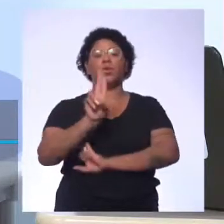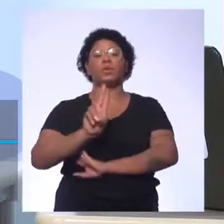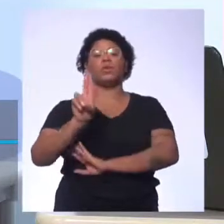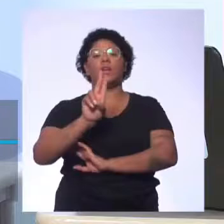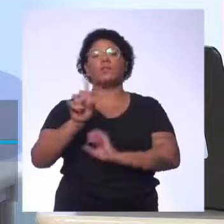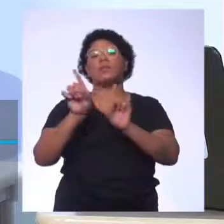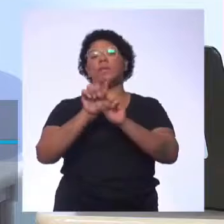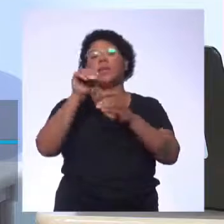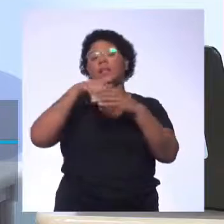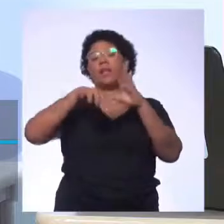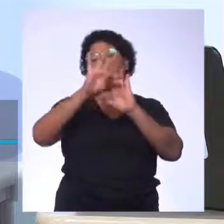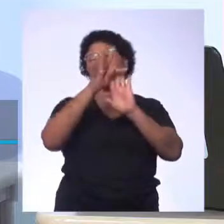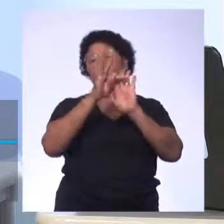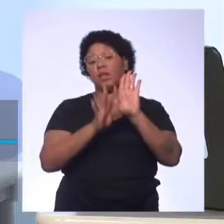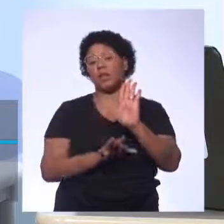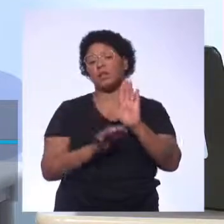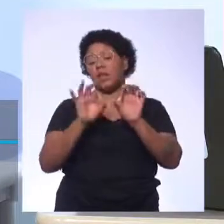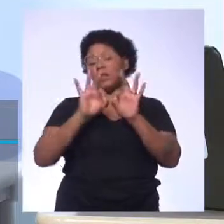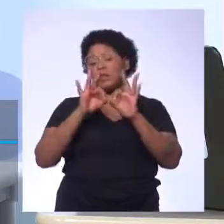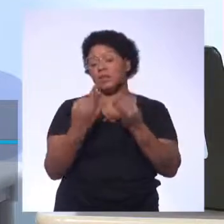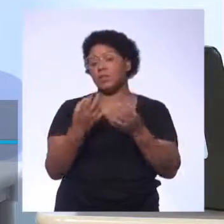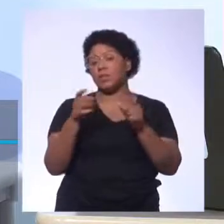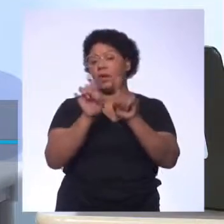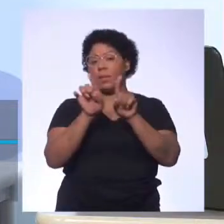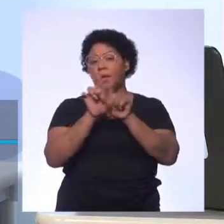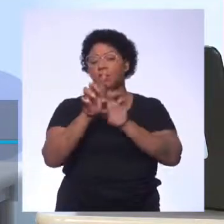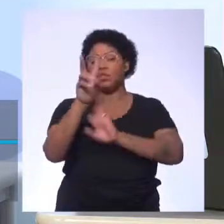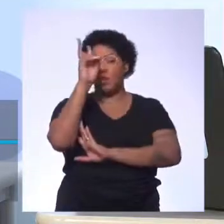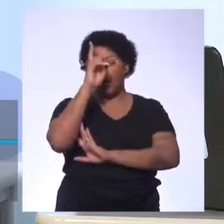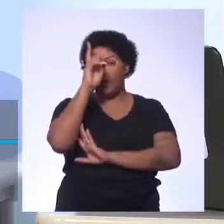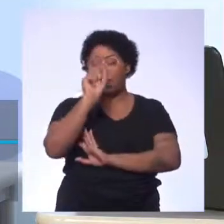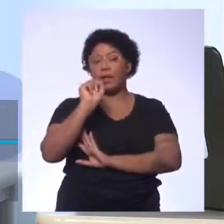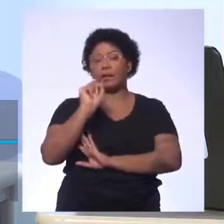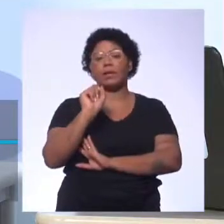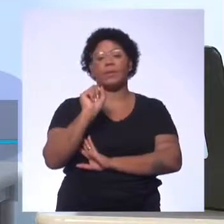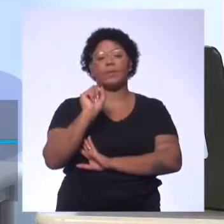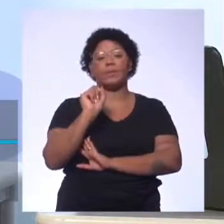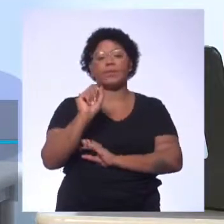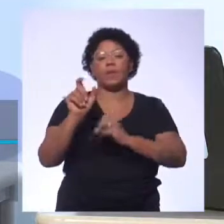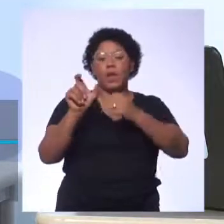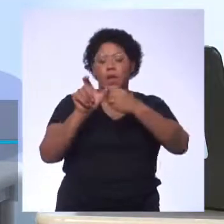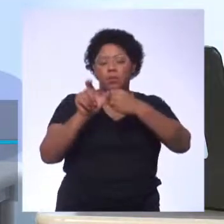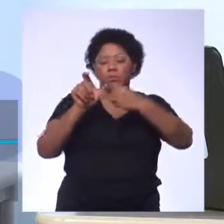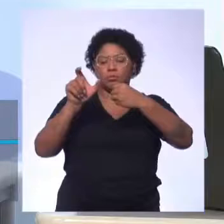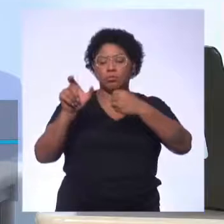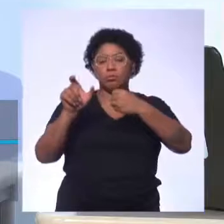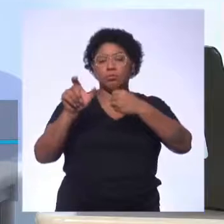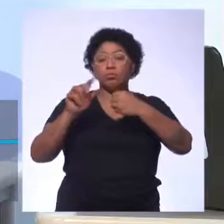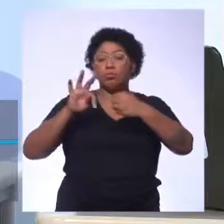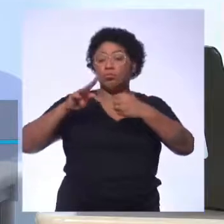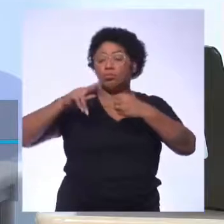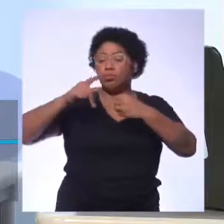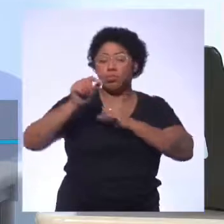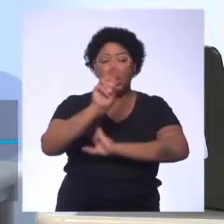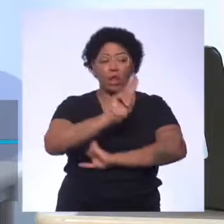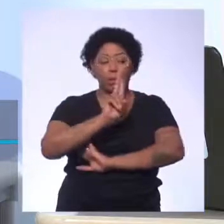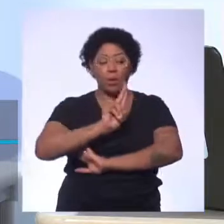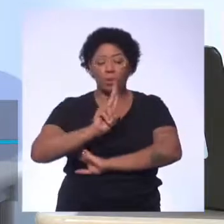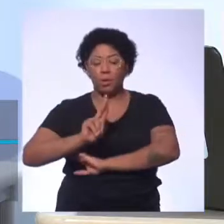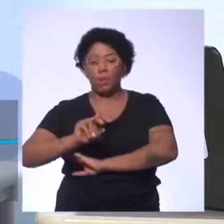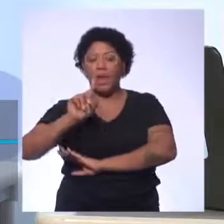no contextos que são simples, enfim. Só para lembrar a questão do substantivo, tudo precisa ser nomeado. Então, tudo que tem nome